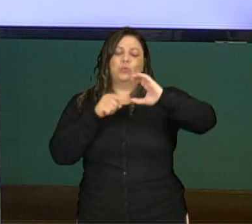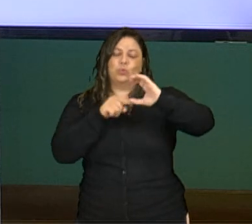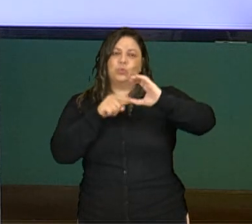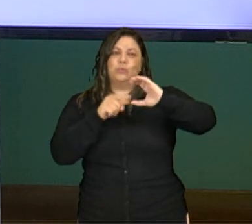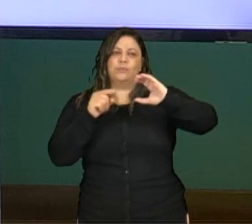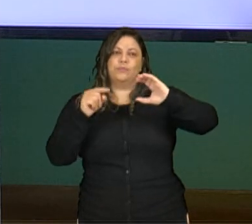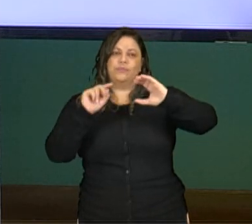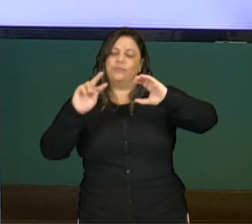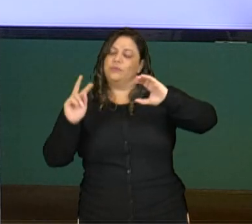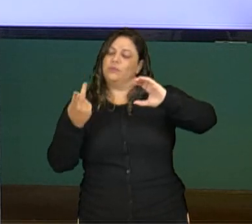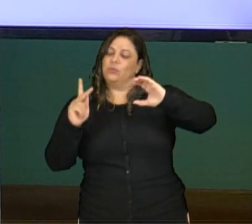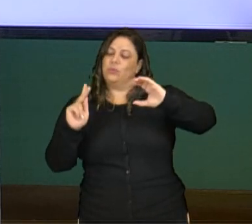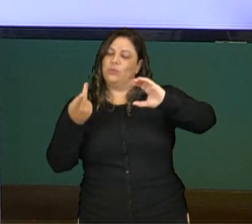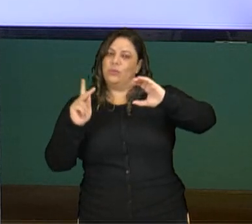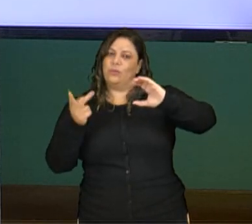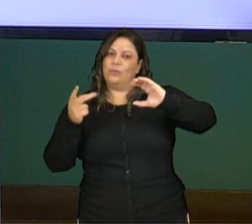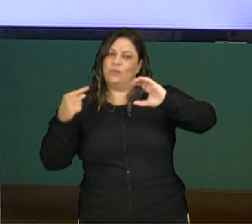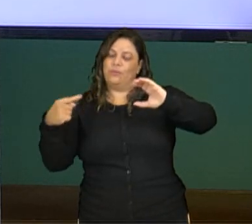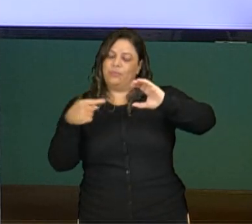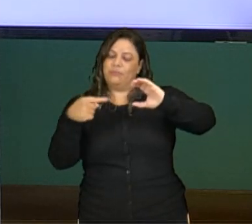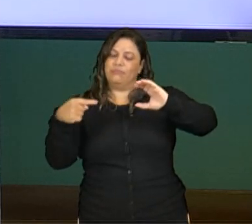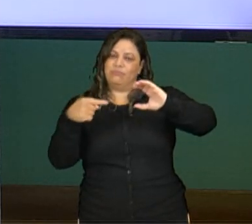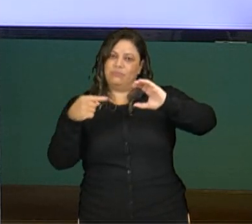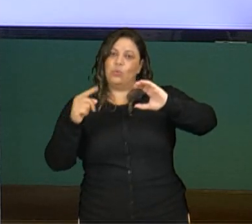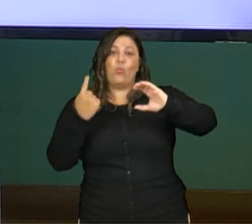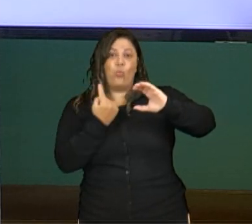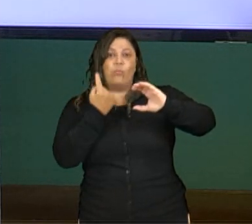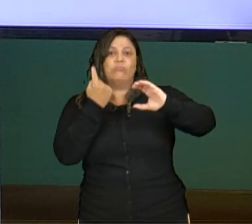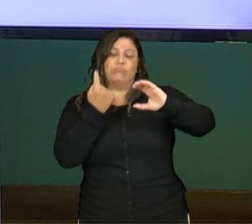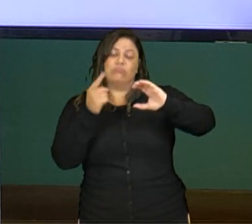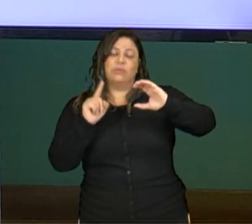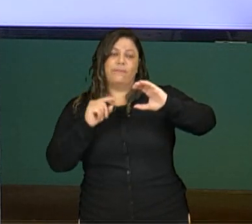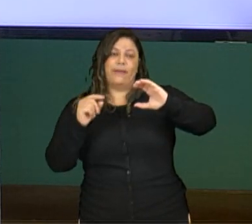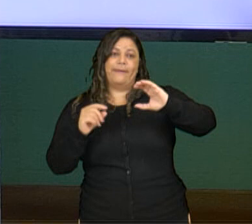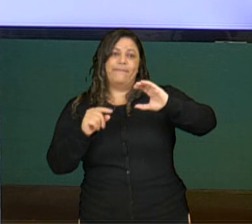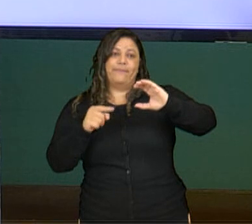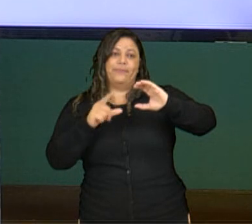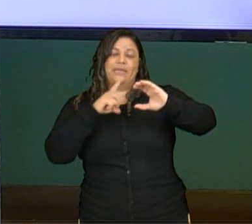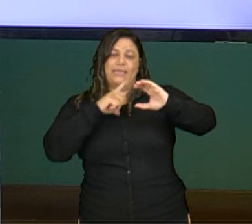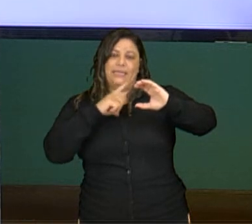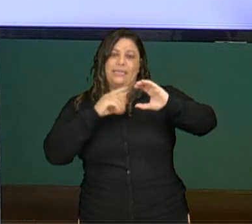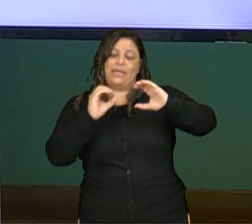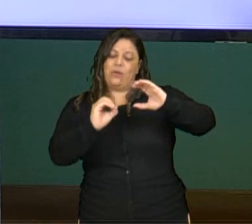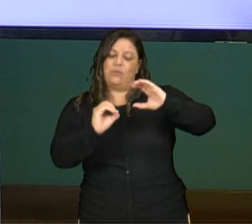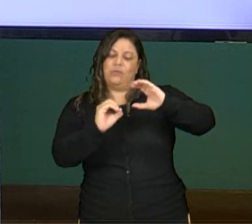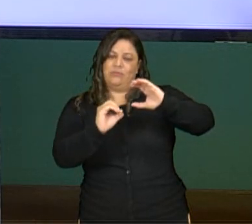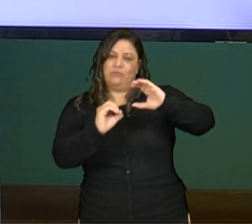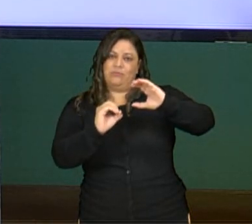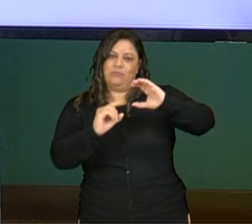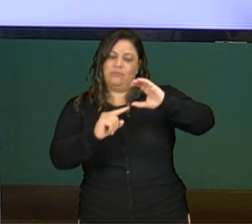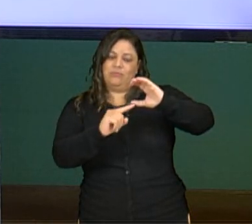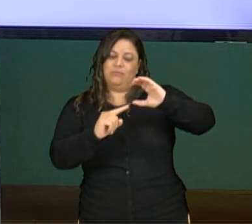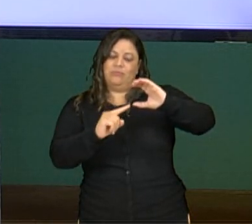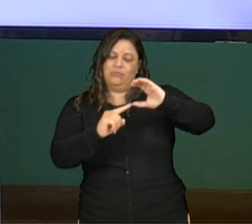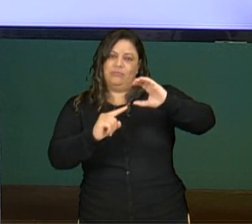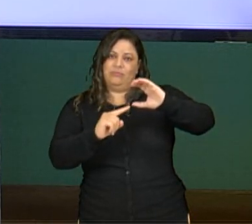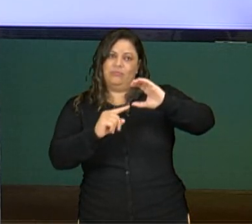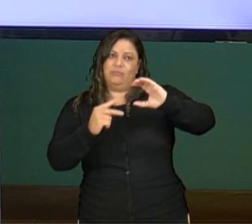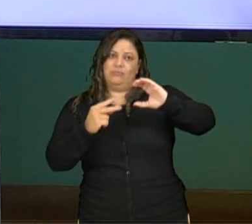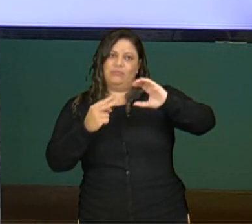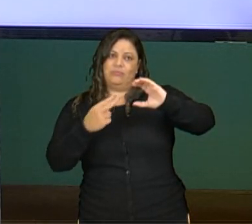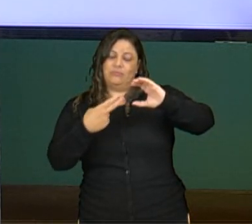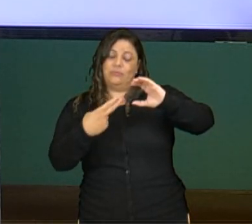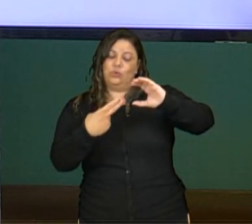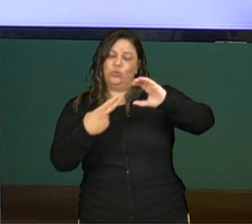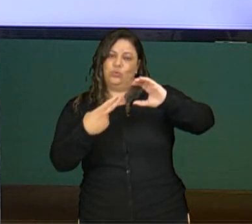o outro hidrogênio com a sua única ligação química representada. Aí nós temos o oxigênio que precisa fazer duas